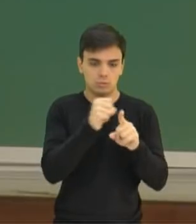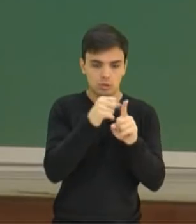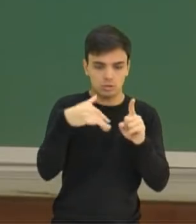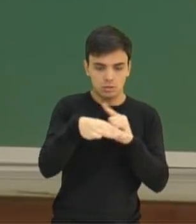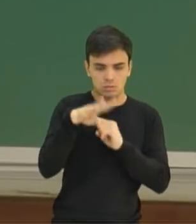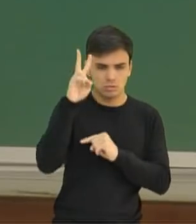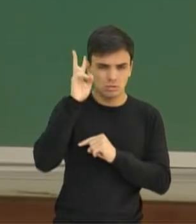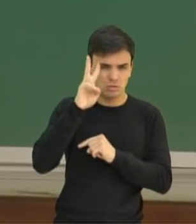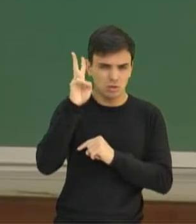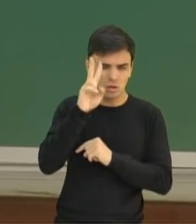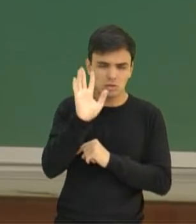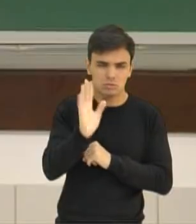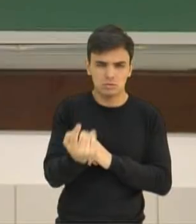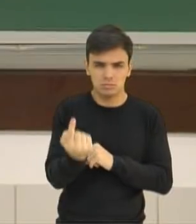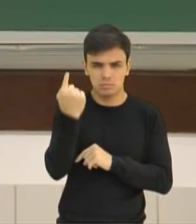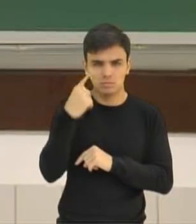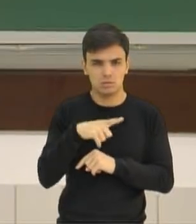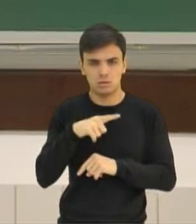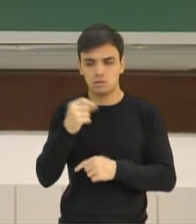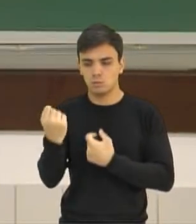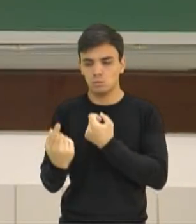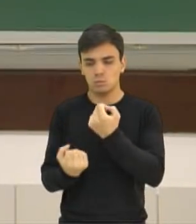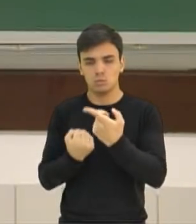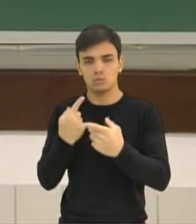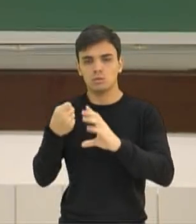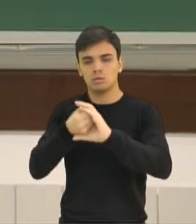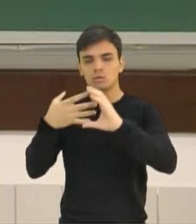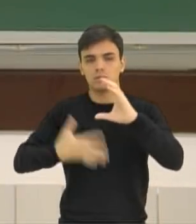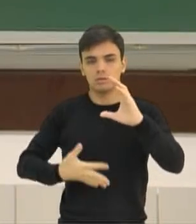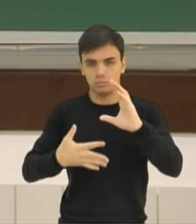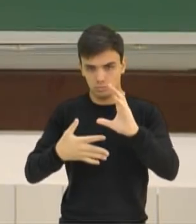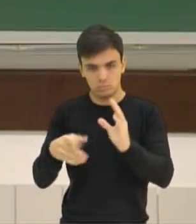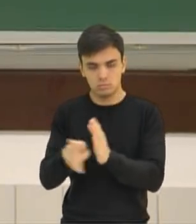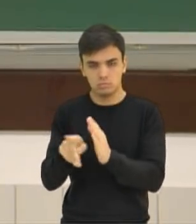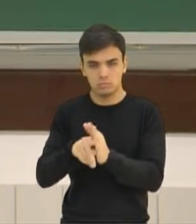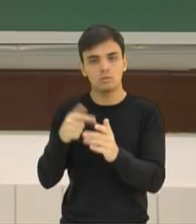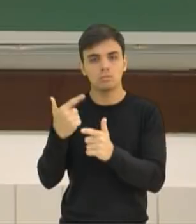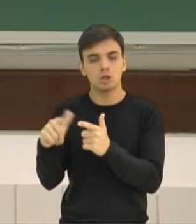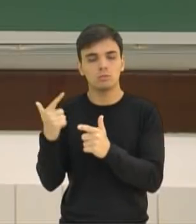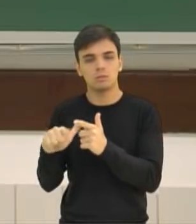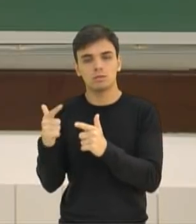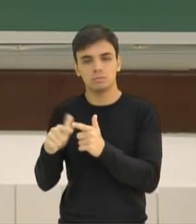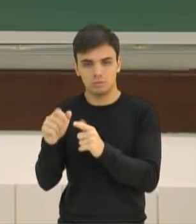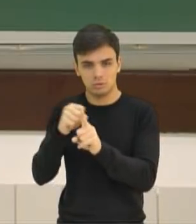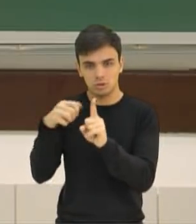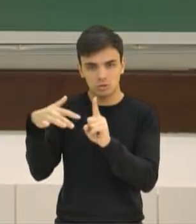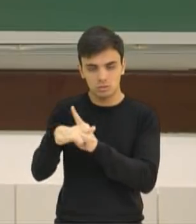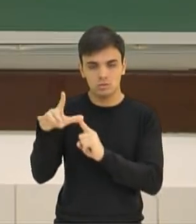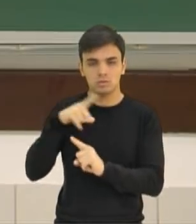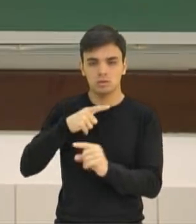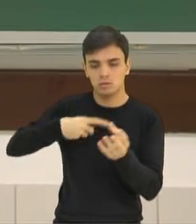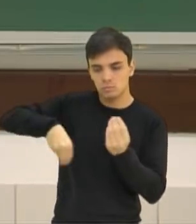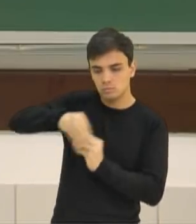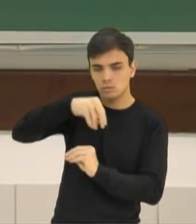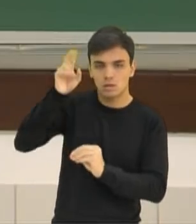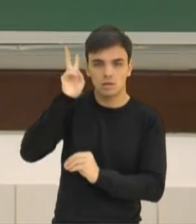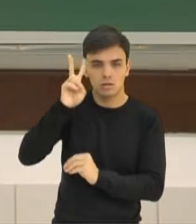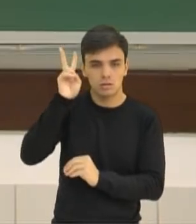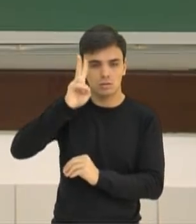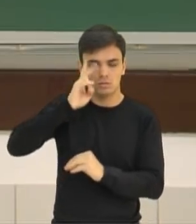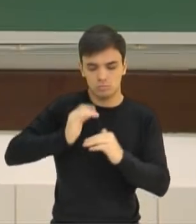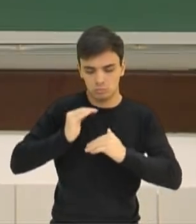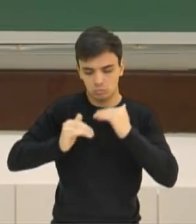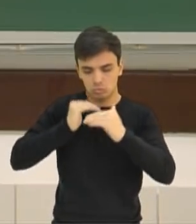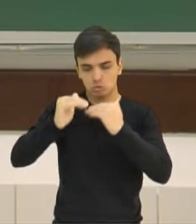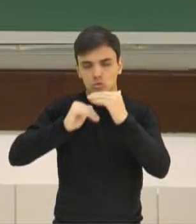históricos. Então, existem algumas características, alguns problemas socioeconômicos ali da região que são históricos, que se